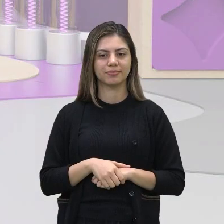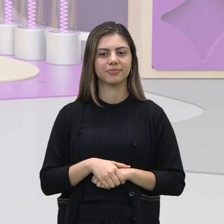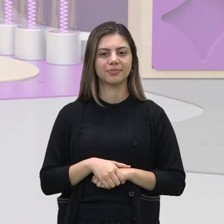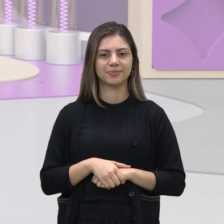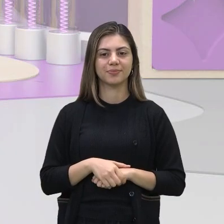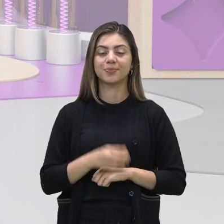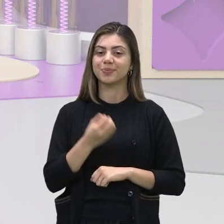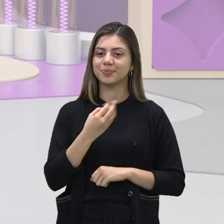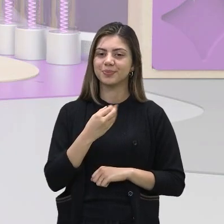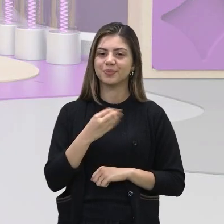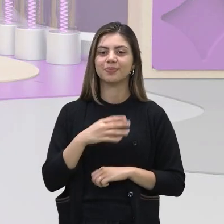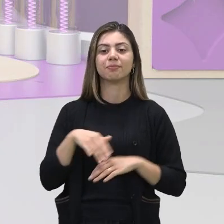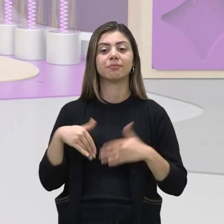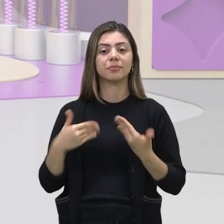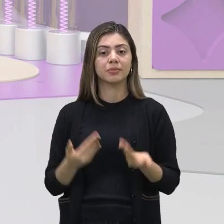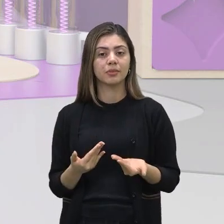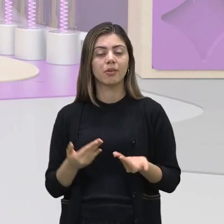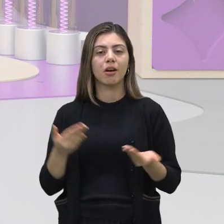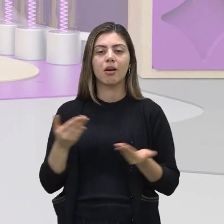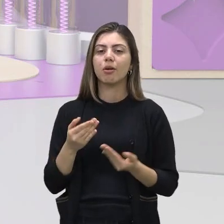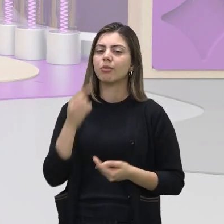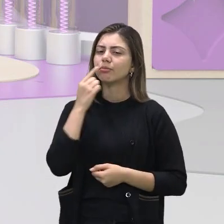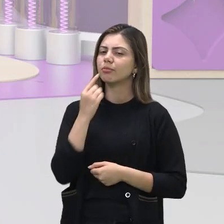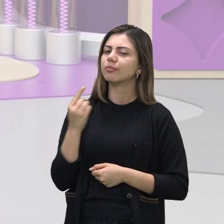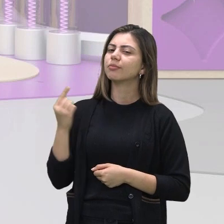Muito bem. Então temos aqui, ó,